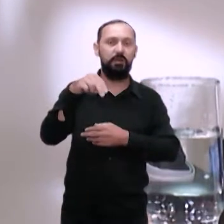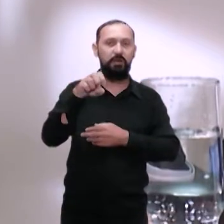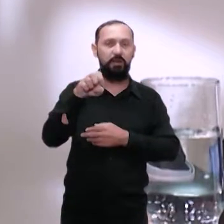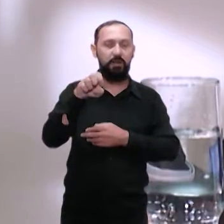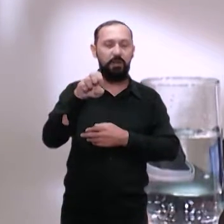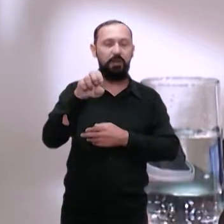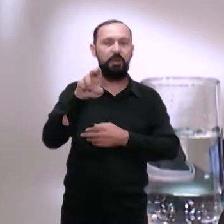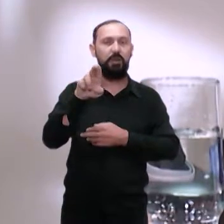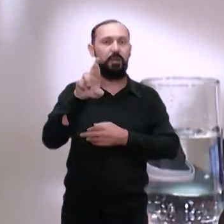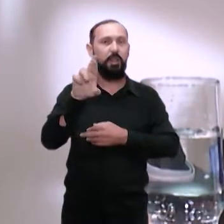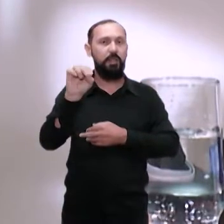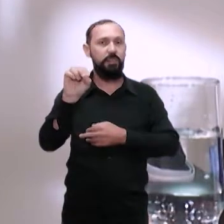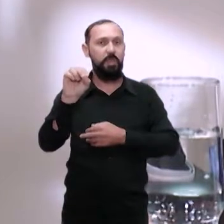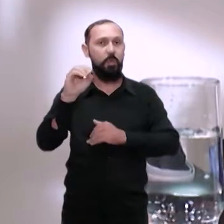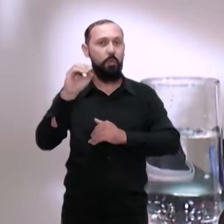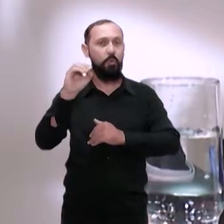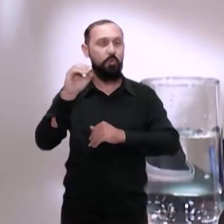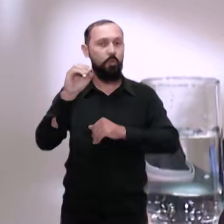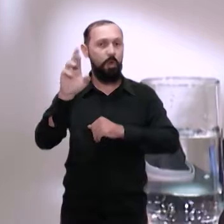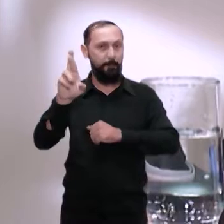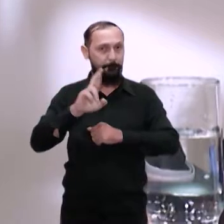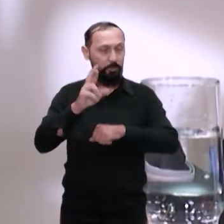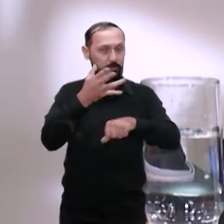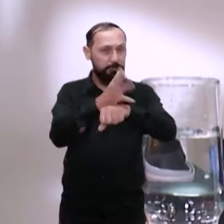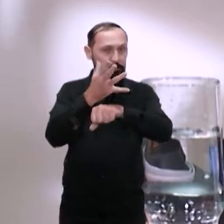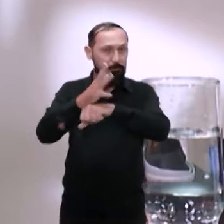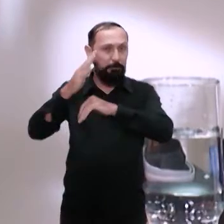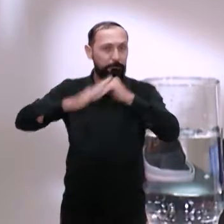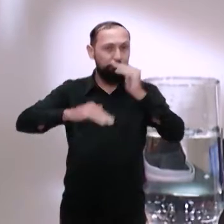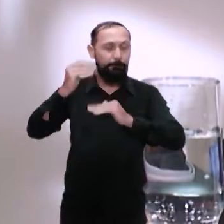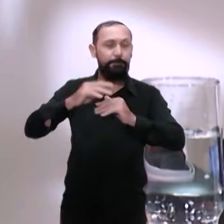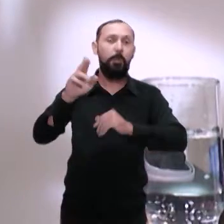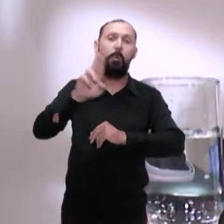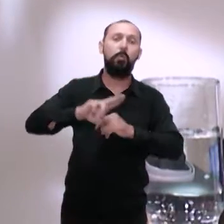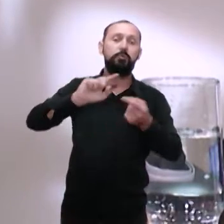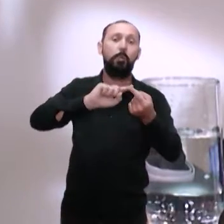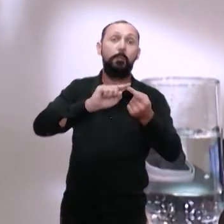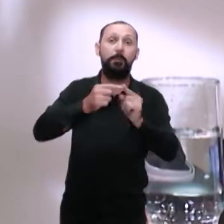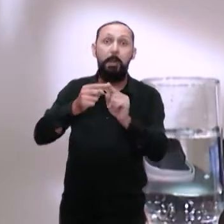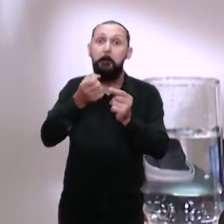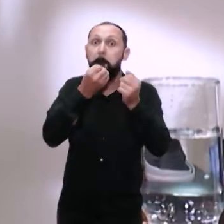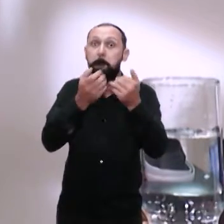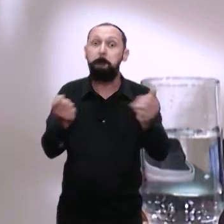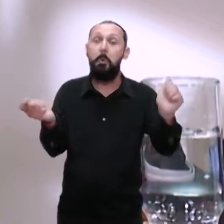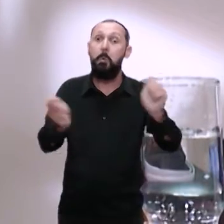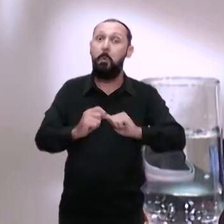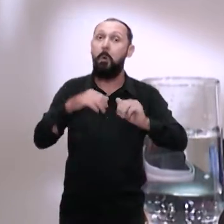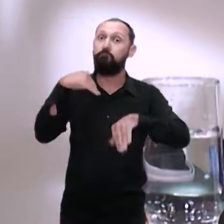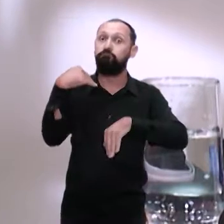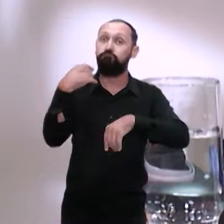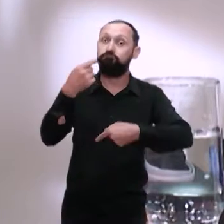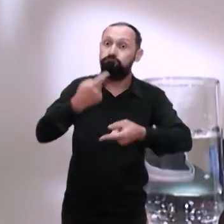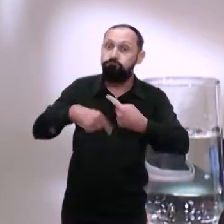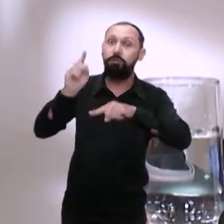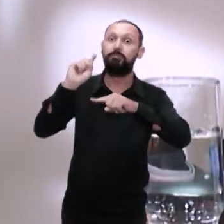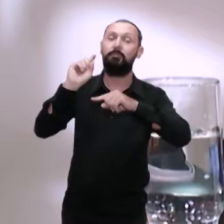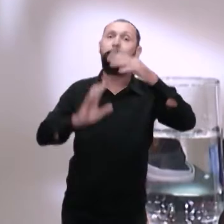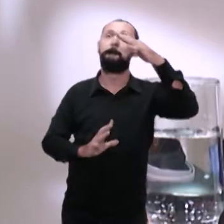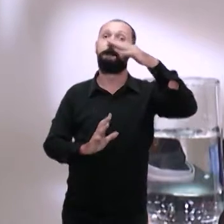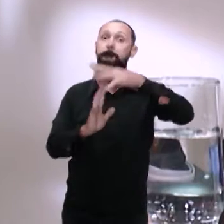neurofeedback, ele é utilizado por vários profissionais como uma ferramenta muito